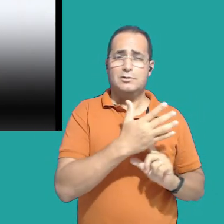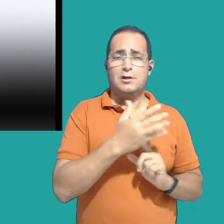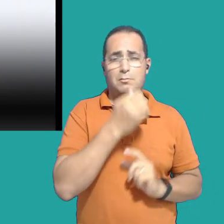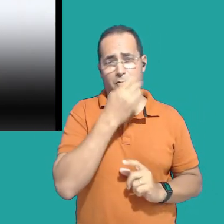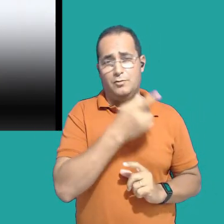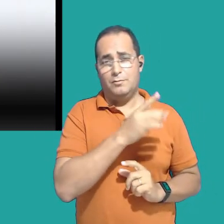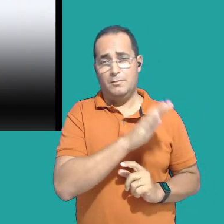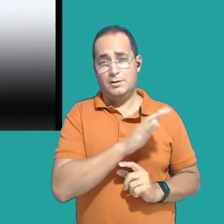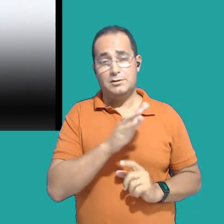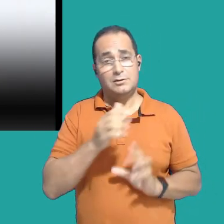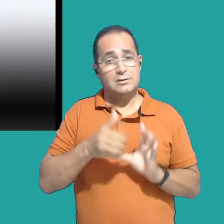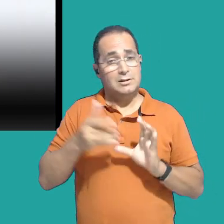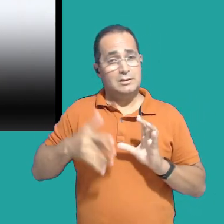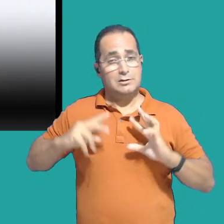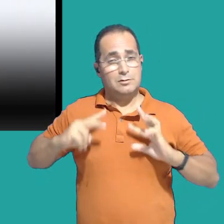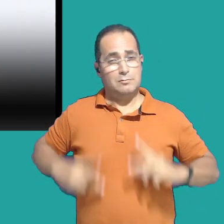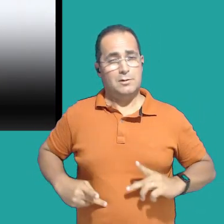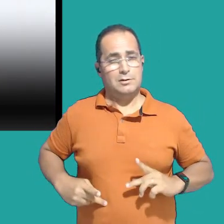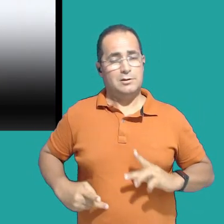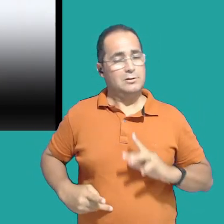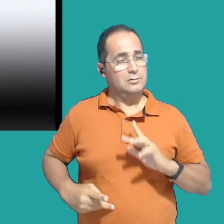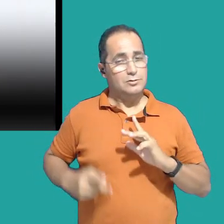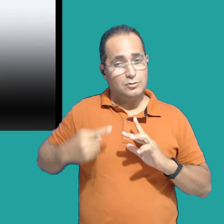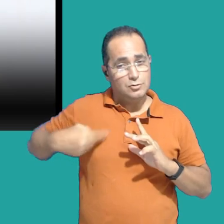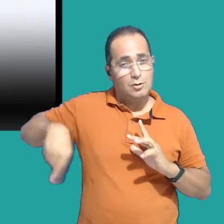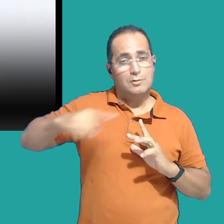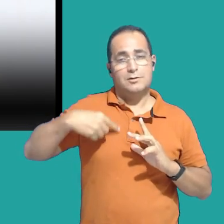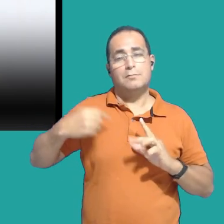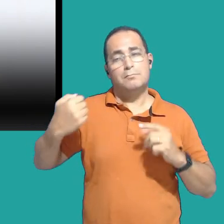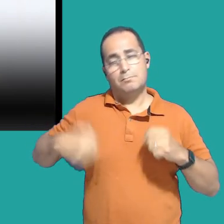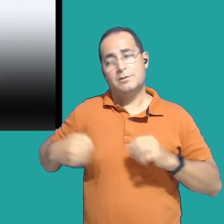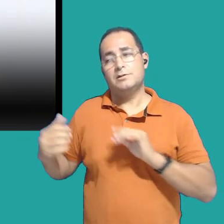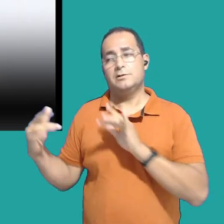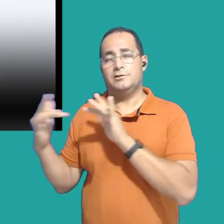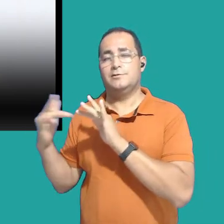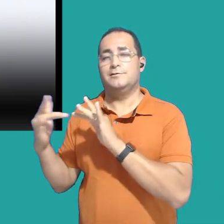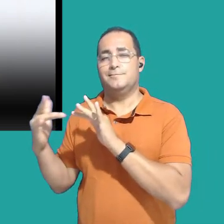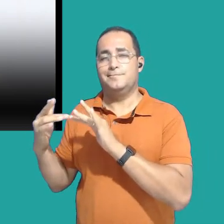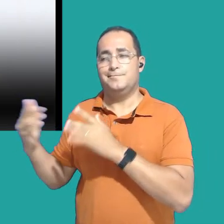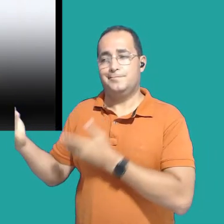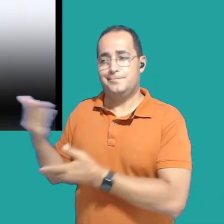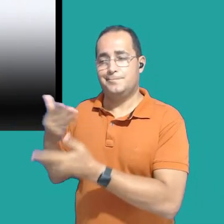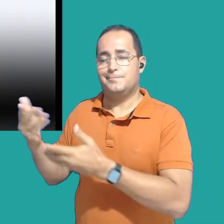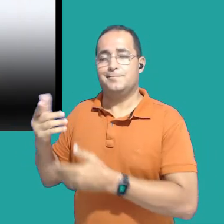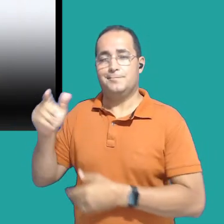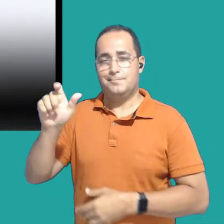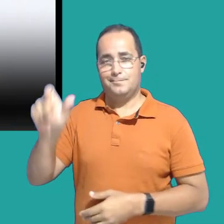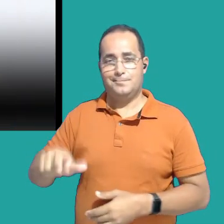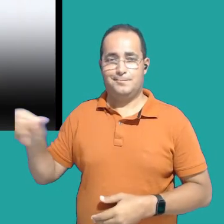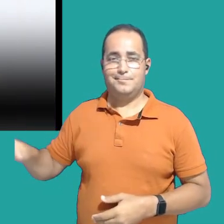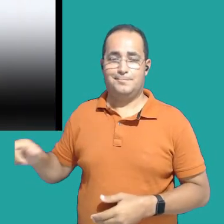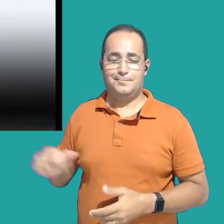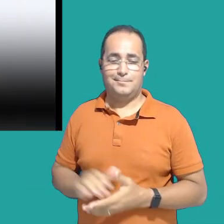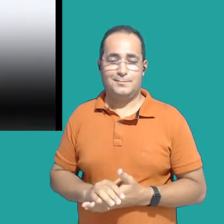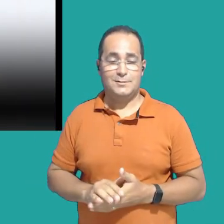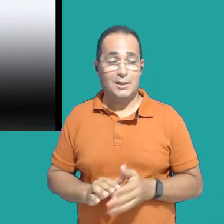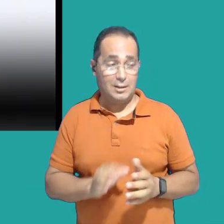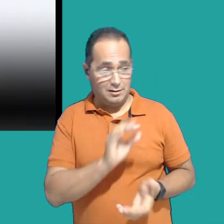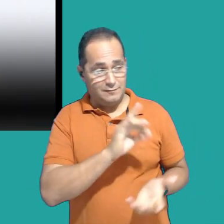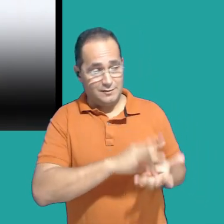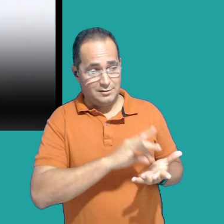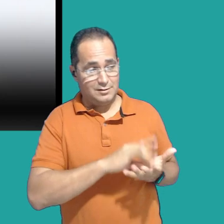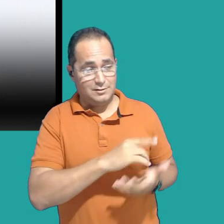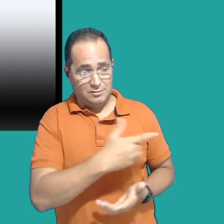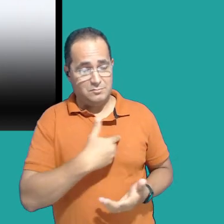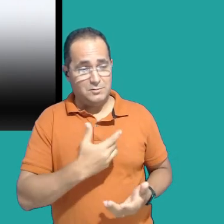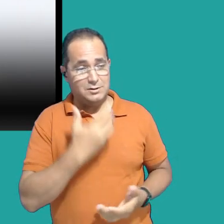boa. Mas a nossa característica humana e orgânica necessita desse contato mais físico. Isso me encanta